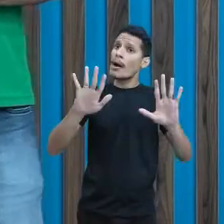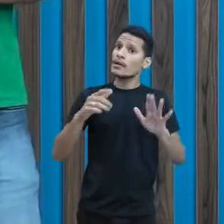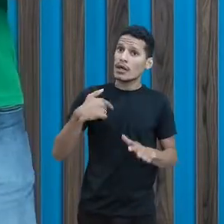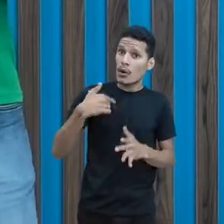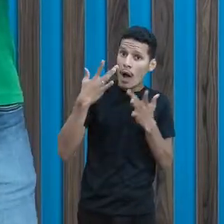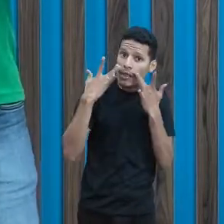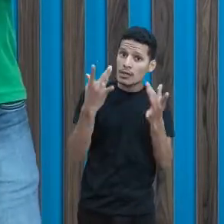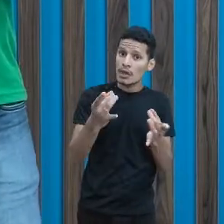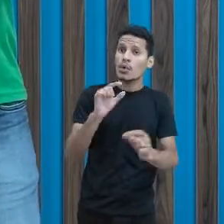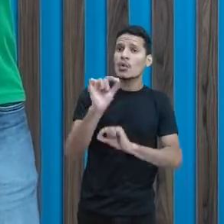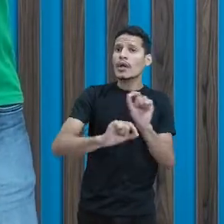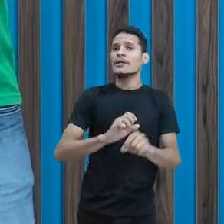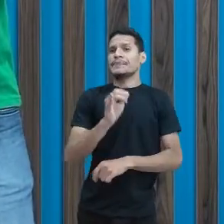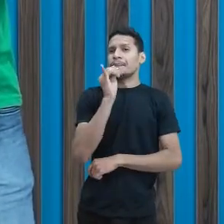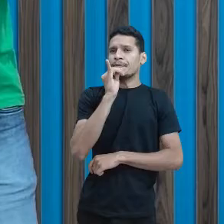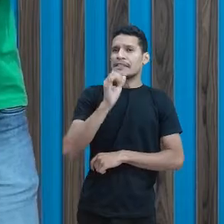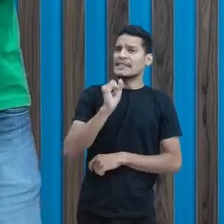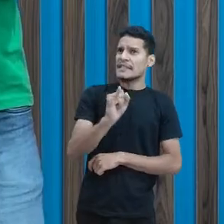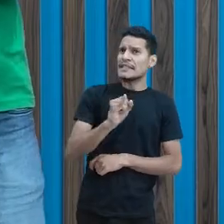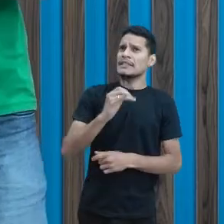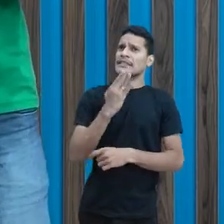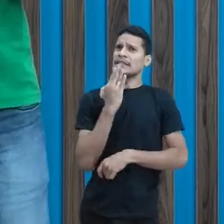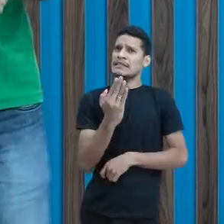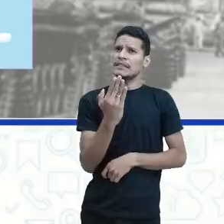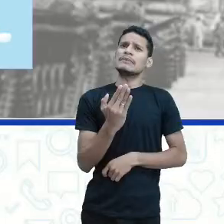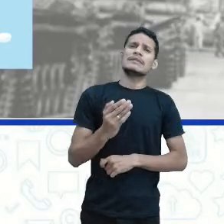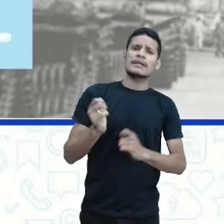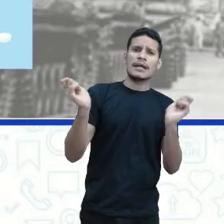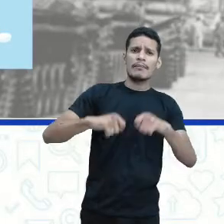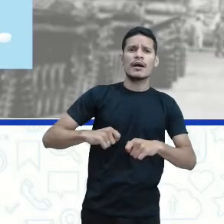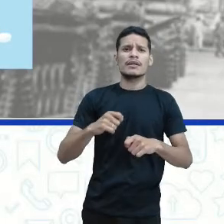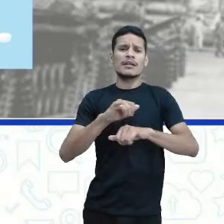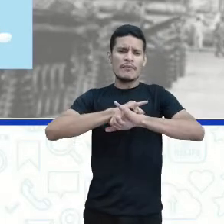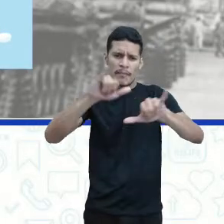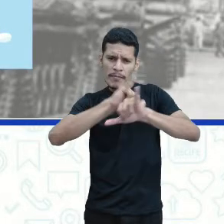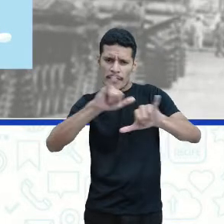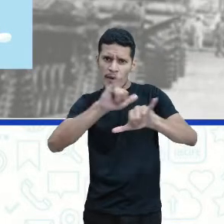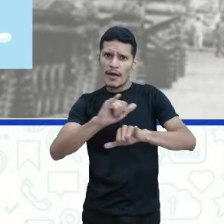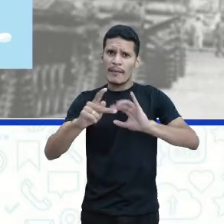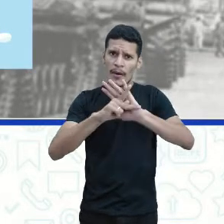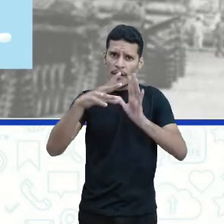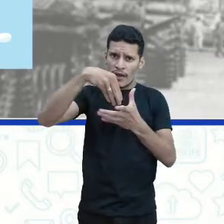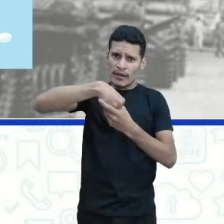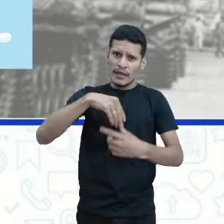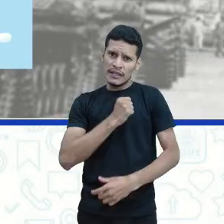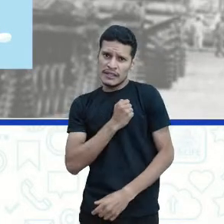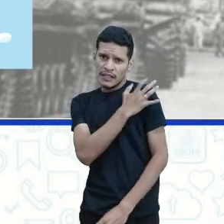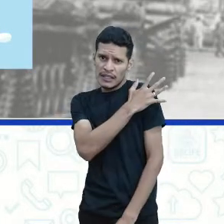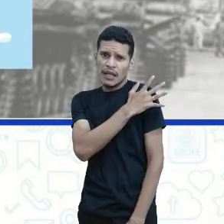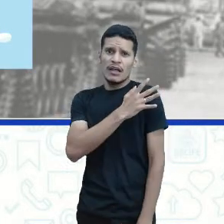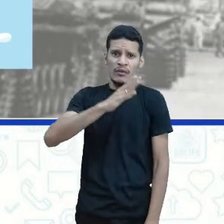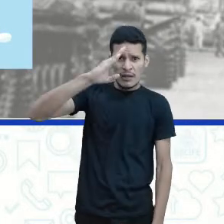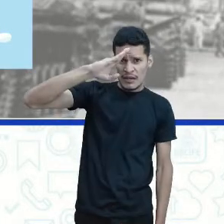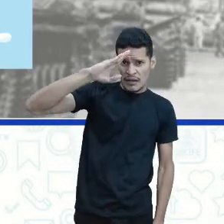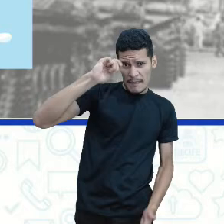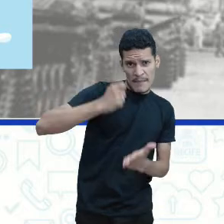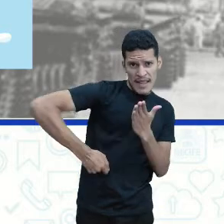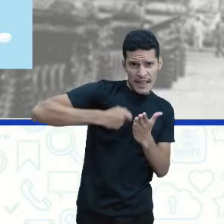atenção, né, se a seleção foi utilizada como um instrumento de propaganda pela ditadura militar, ela sempre utilizou muito